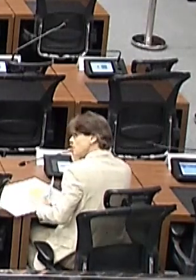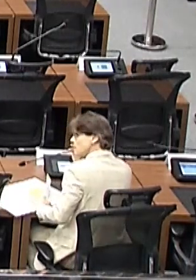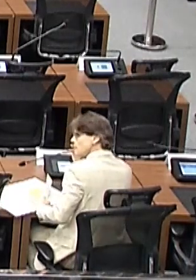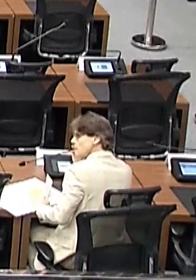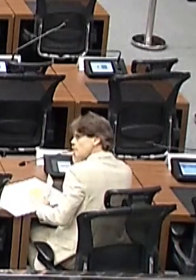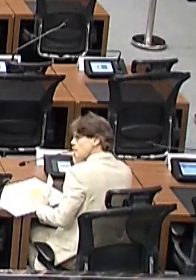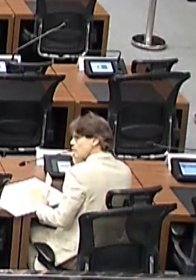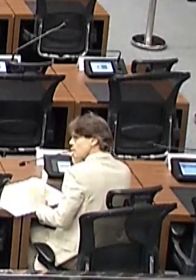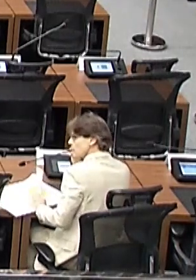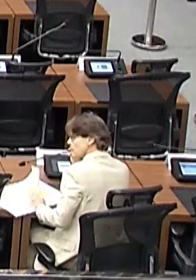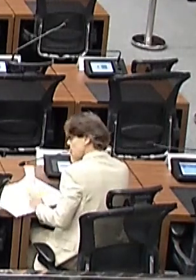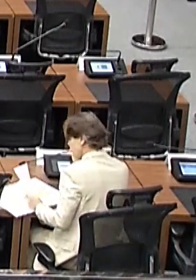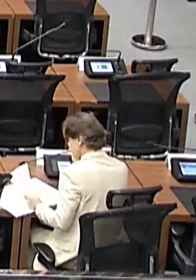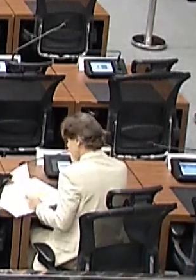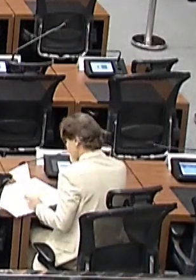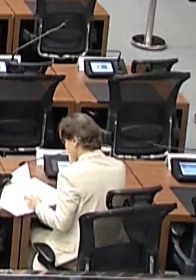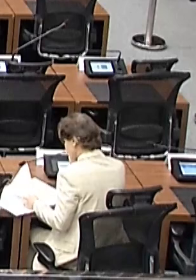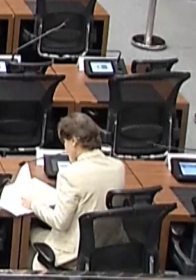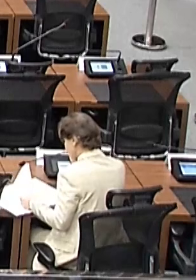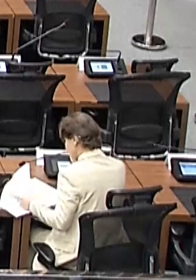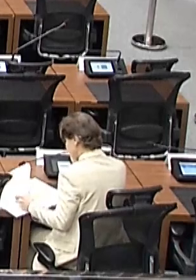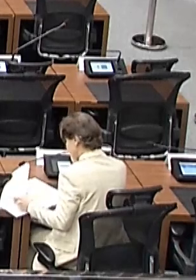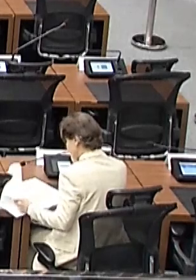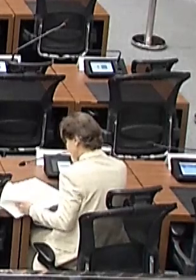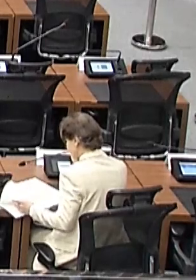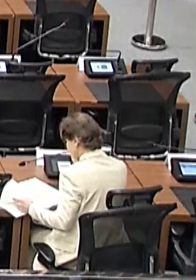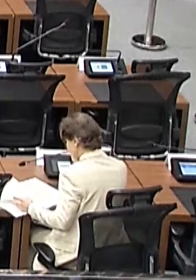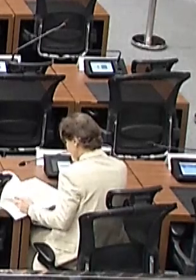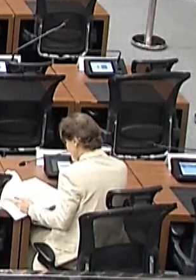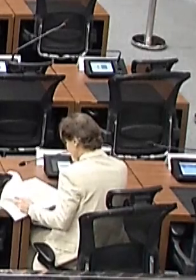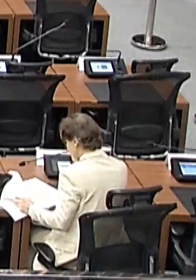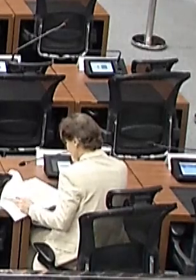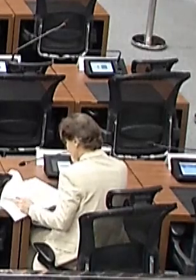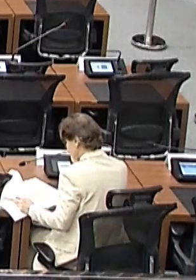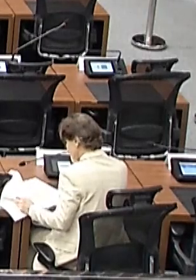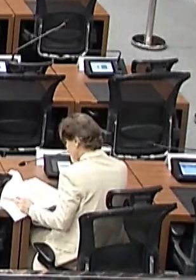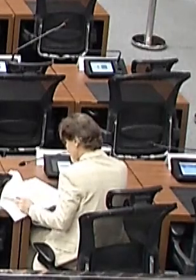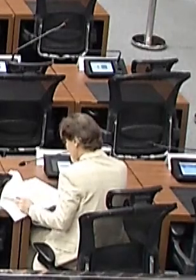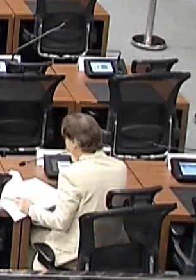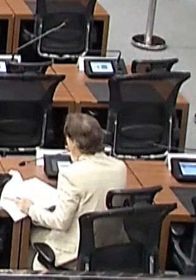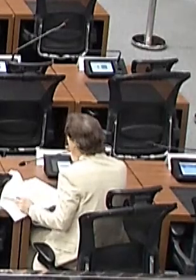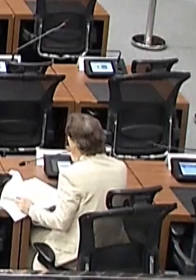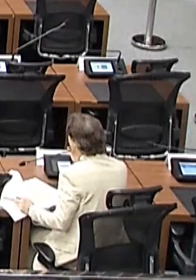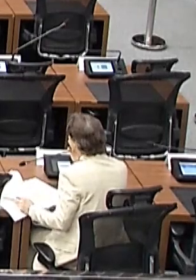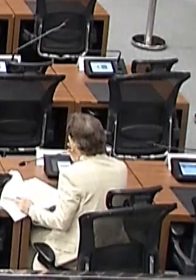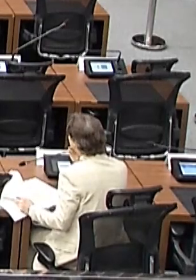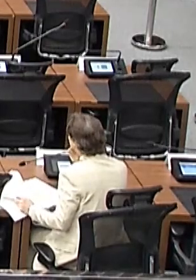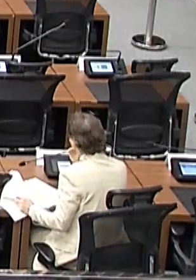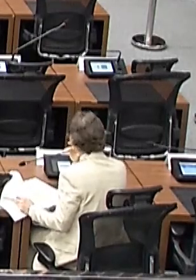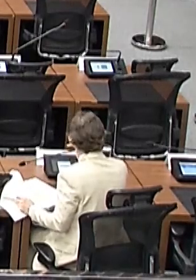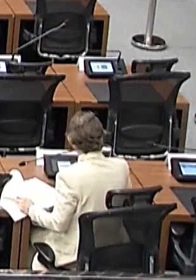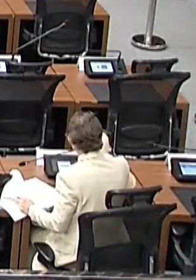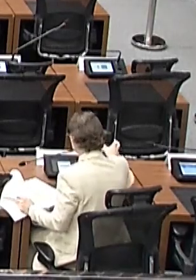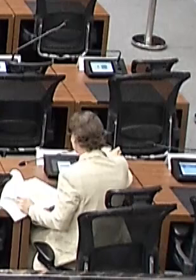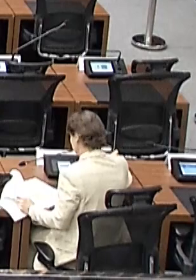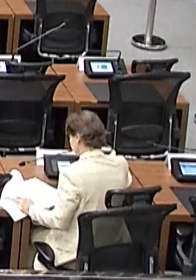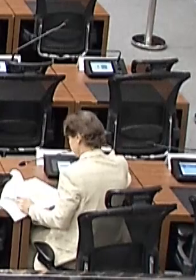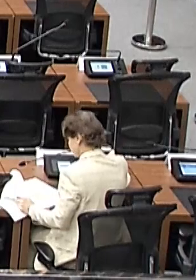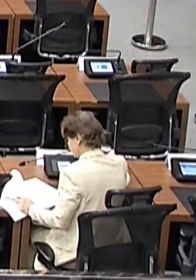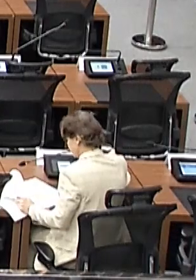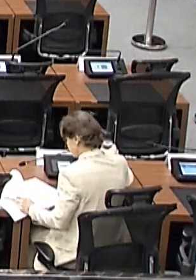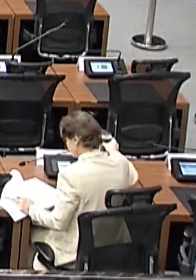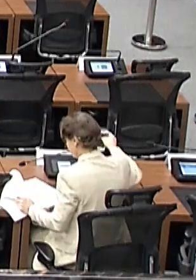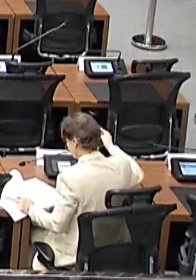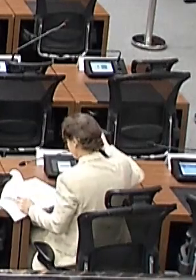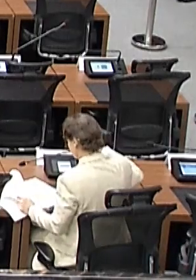Então, meteu dois lá em Fortaleza. O Yuri Alberto agora, só. O Yuri